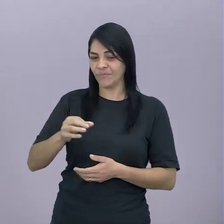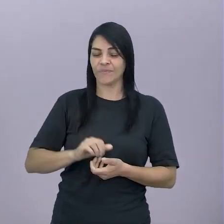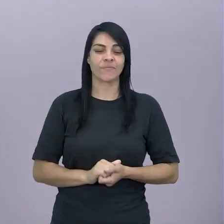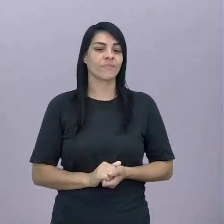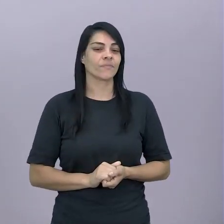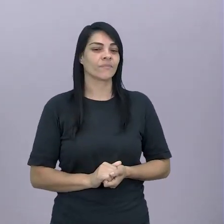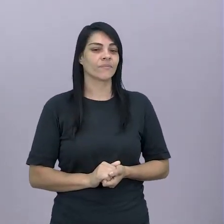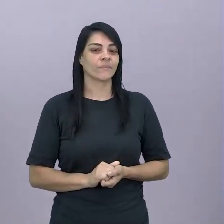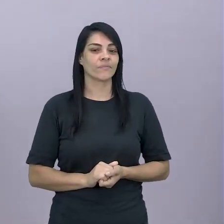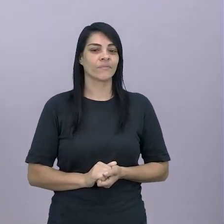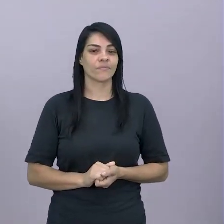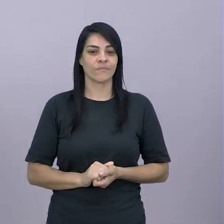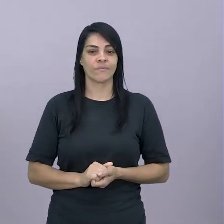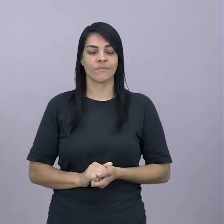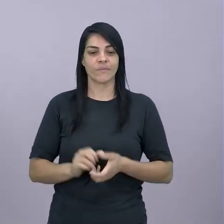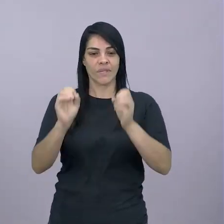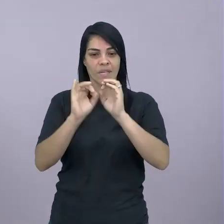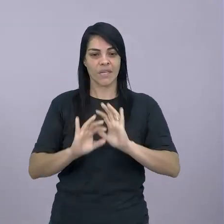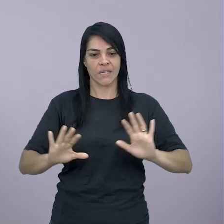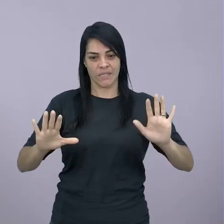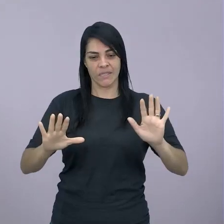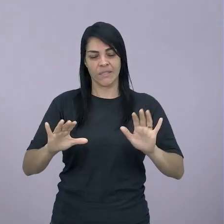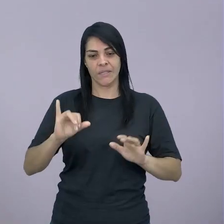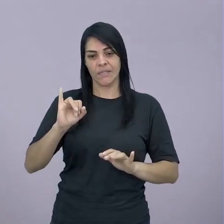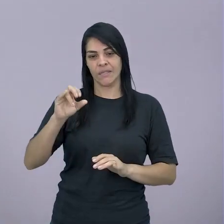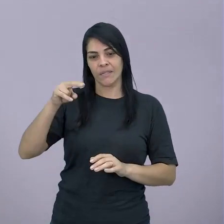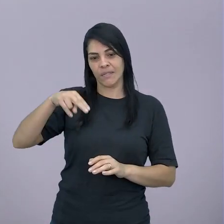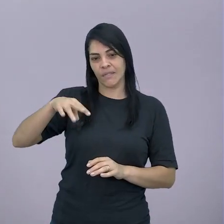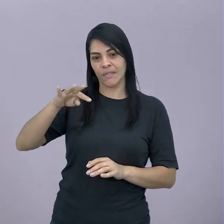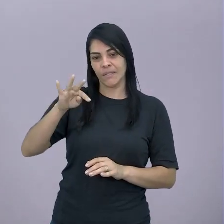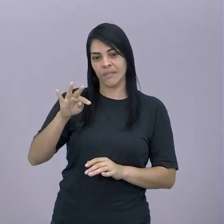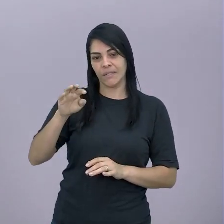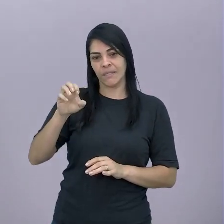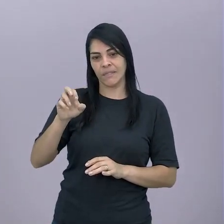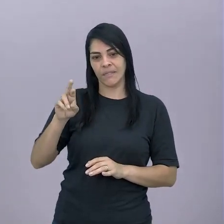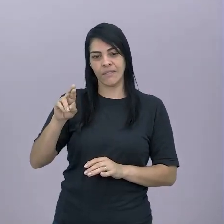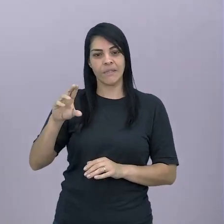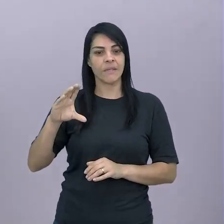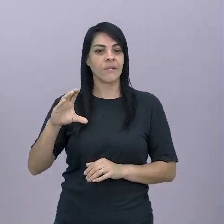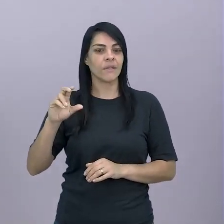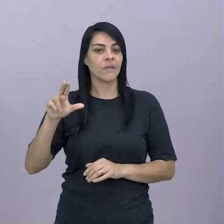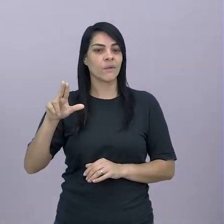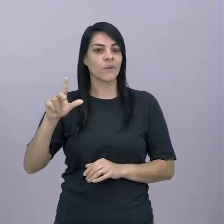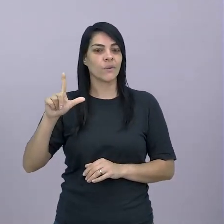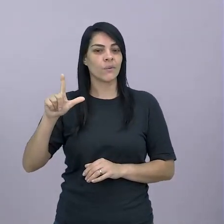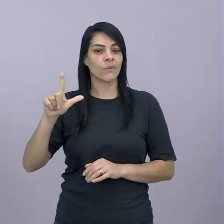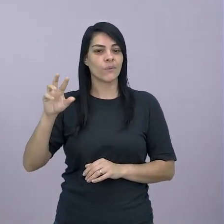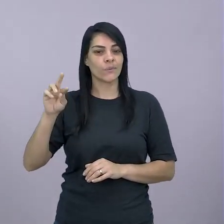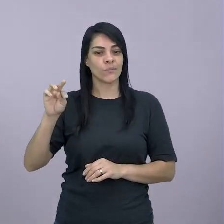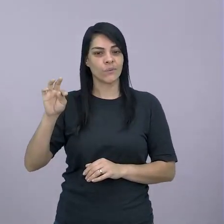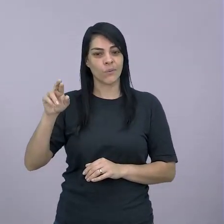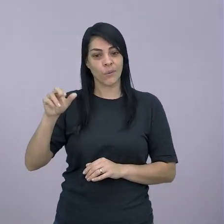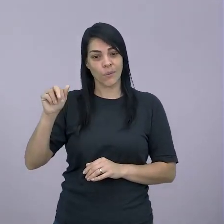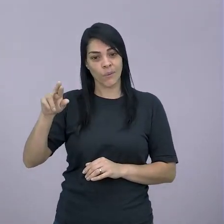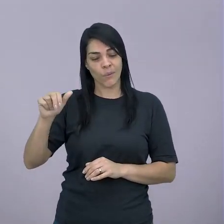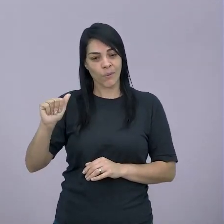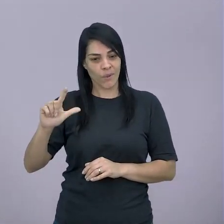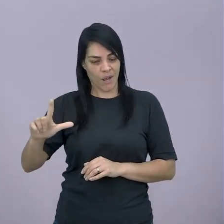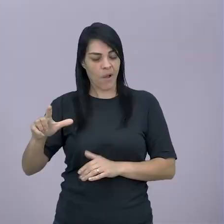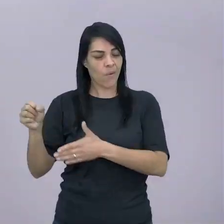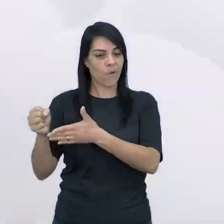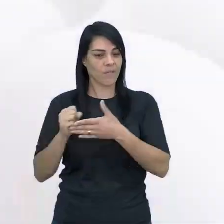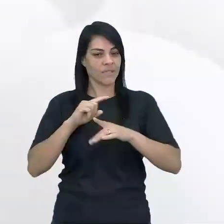Bom, dimensão intercultural, a gente vai trazer aqui, né, com os nossos objetivos, pode pôr aí